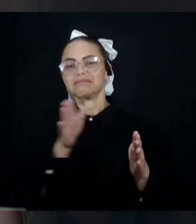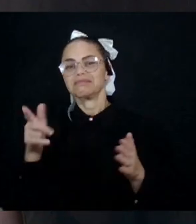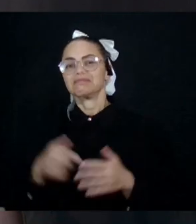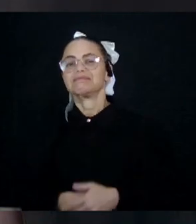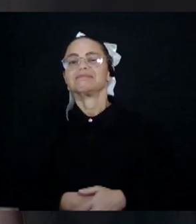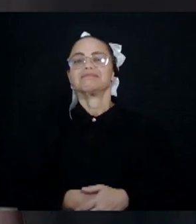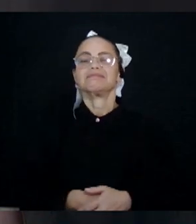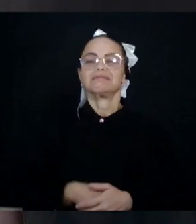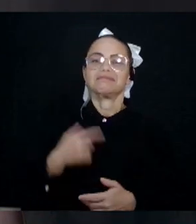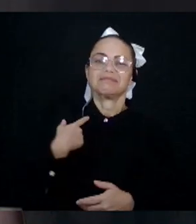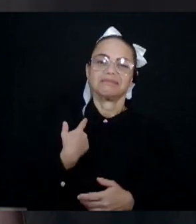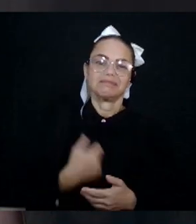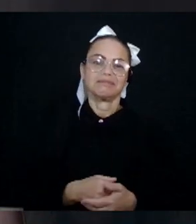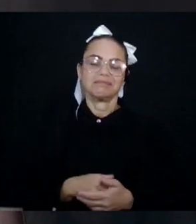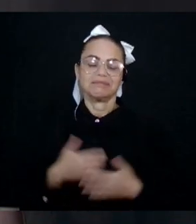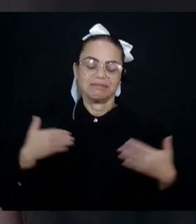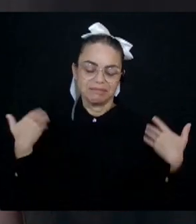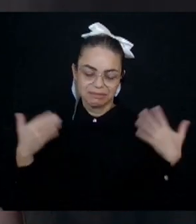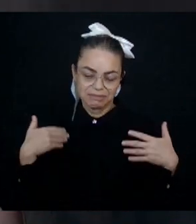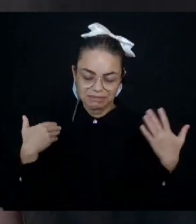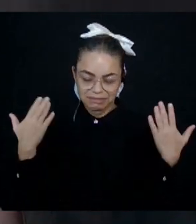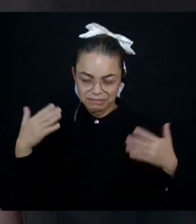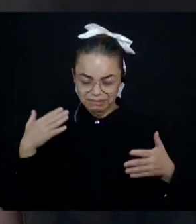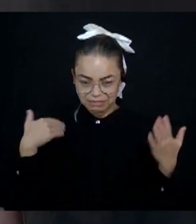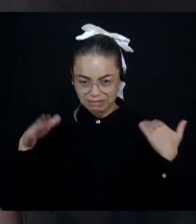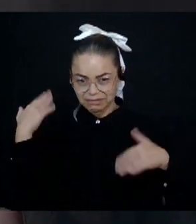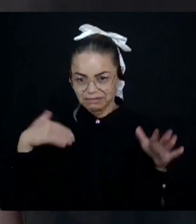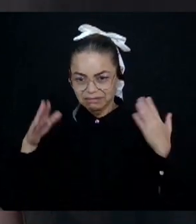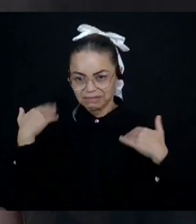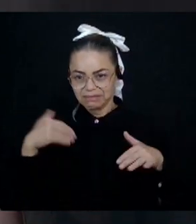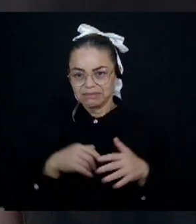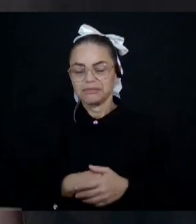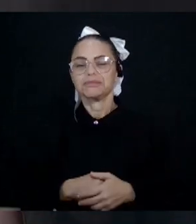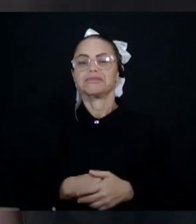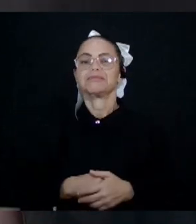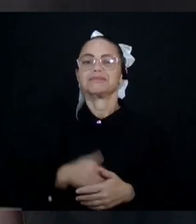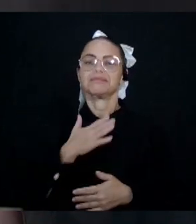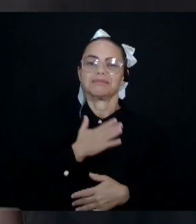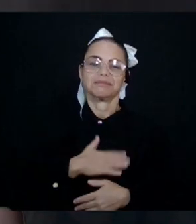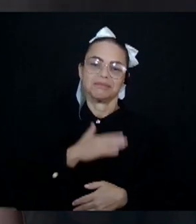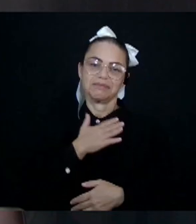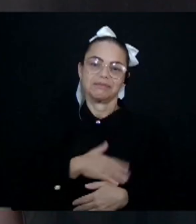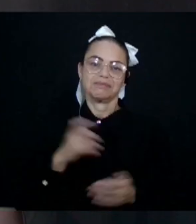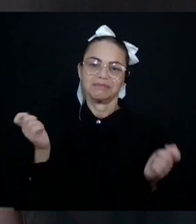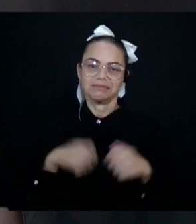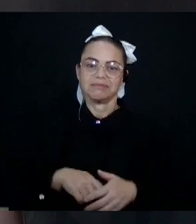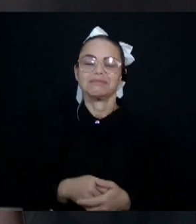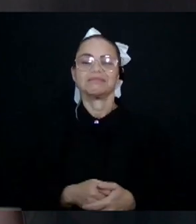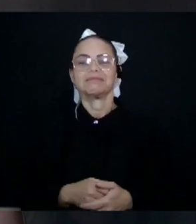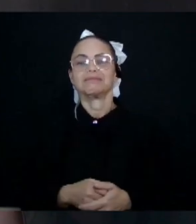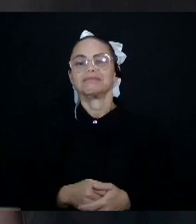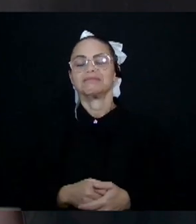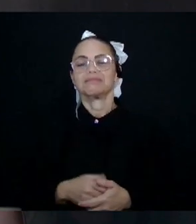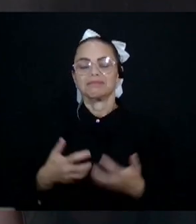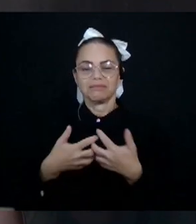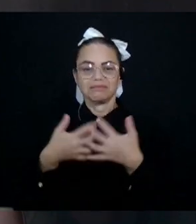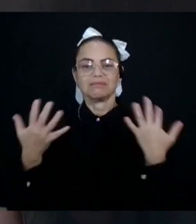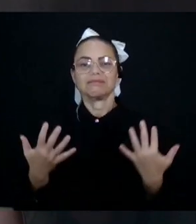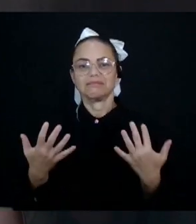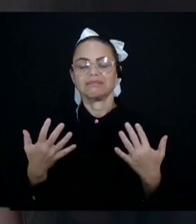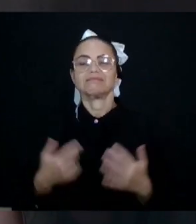de lazer, de relaxamento, né? Momentos que a gente pode se desligar um pouco